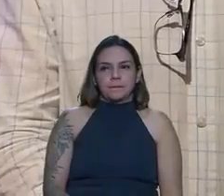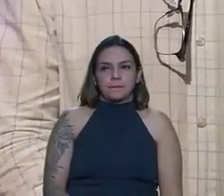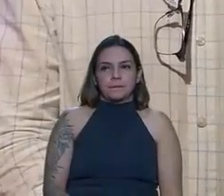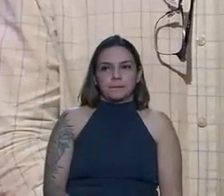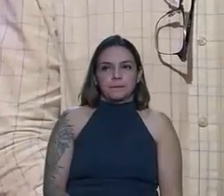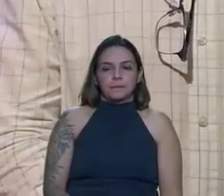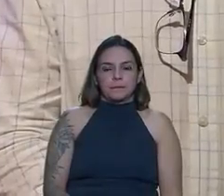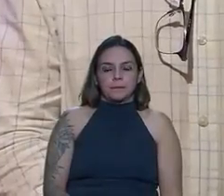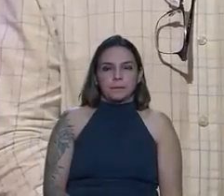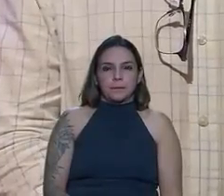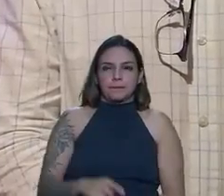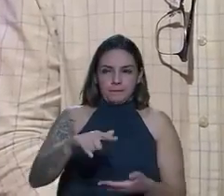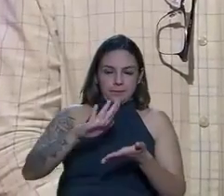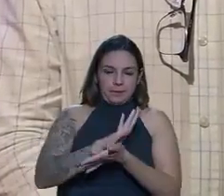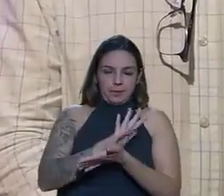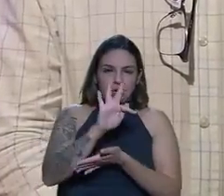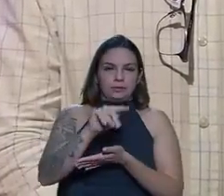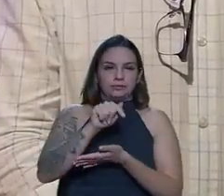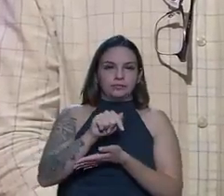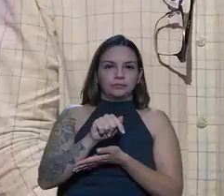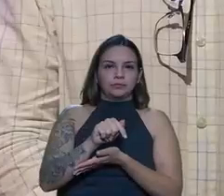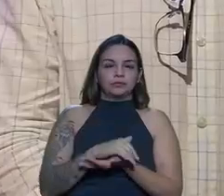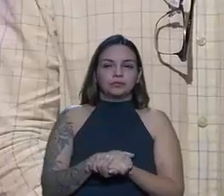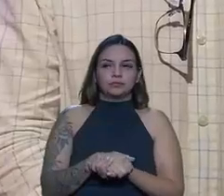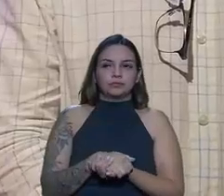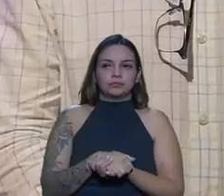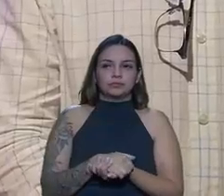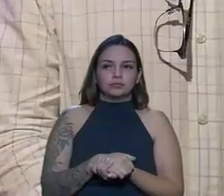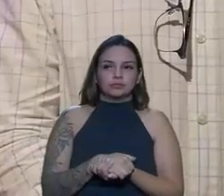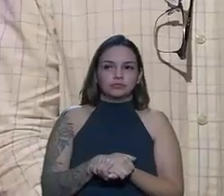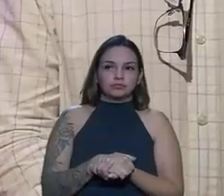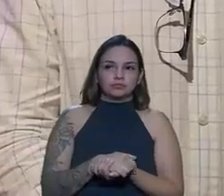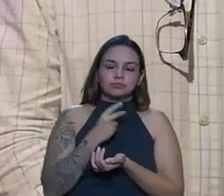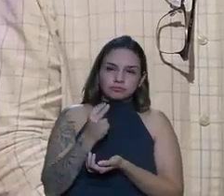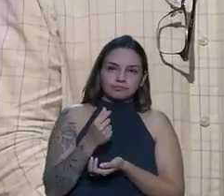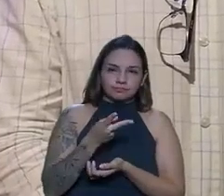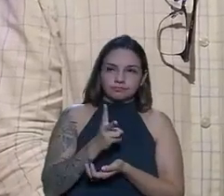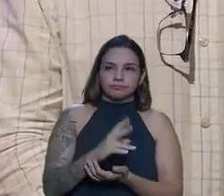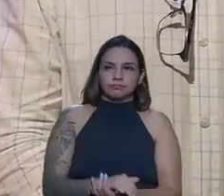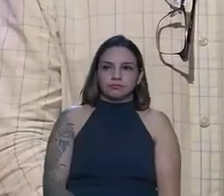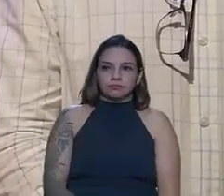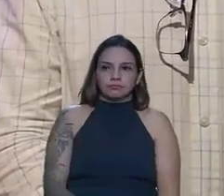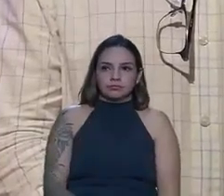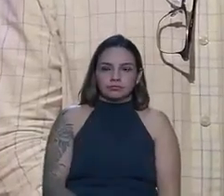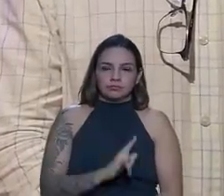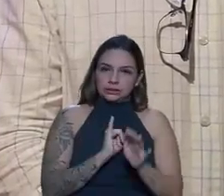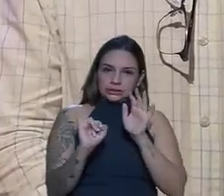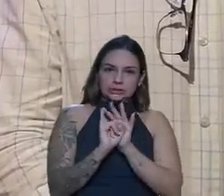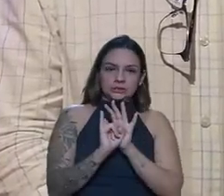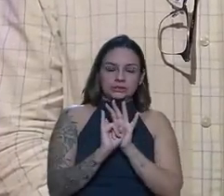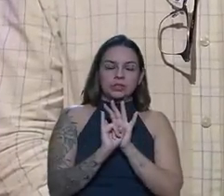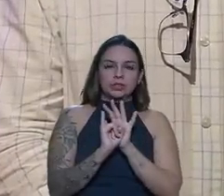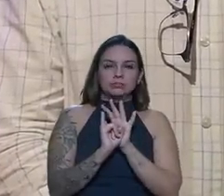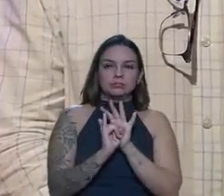no circuito do Uniaraxá, no circuito cultural do Uniaraxá, e eu pretendo que dure muito. Eu acho que há uma identidade,